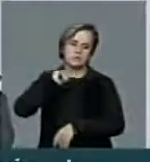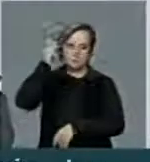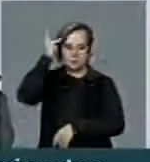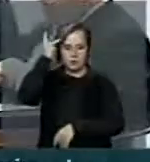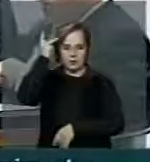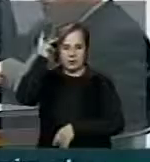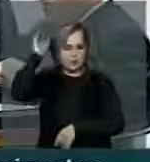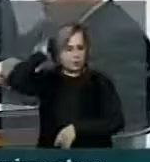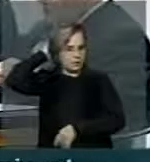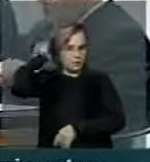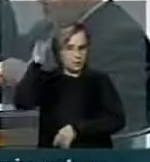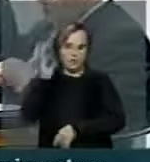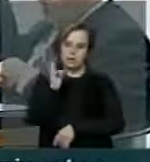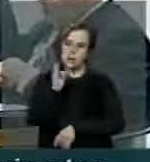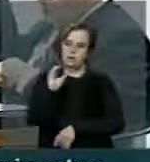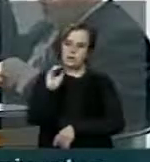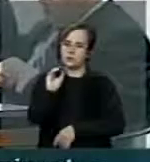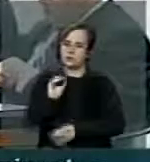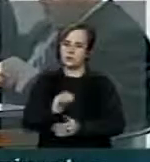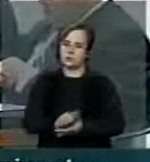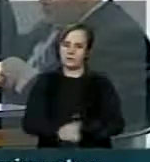Paulo, Pará e Tocantins.